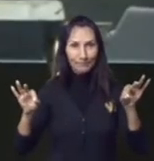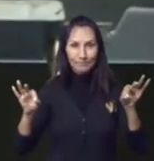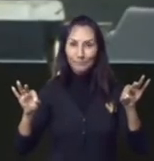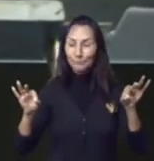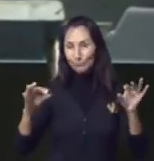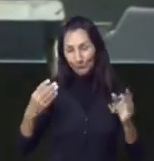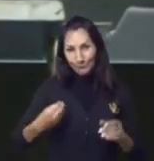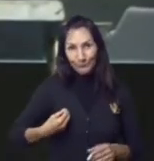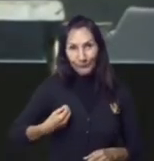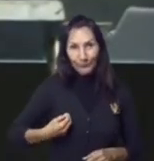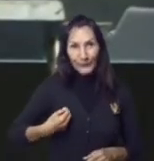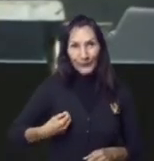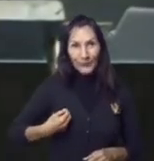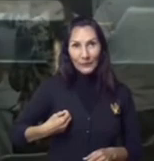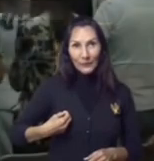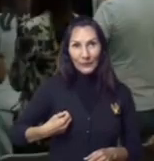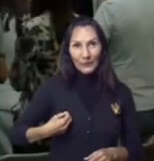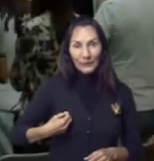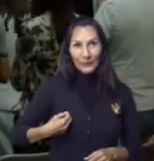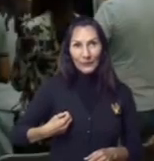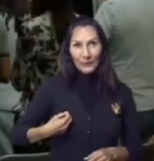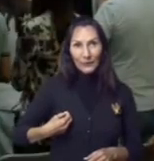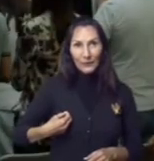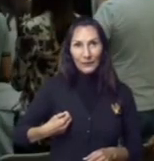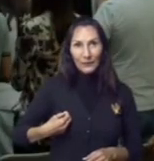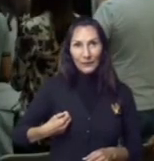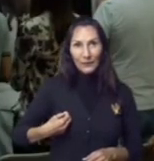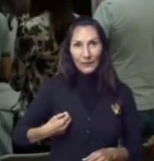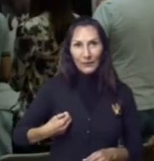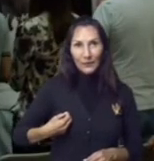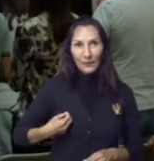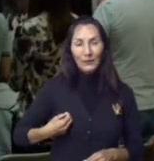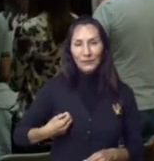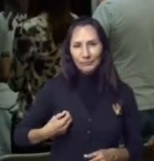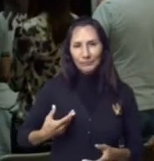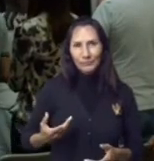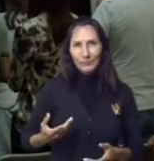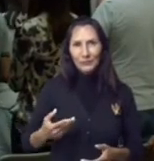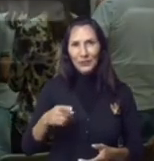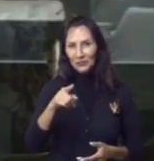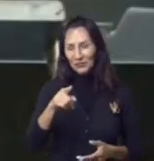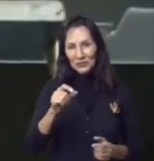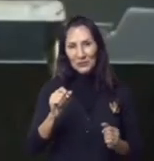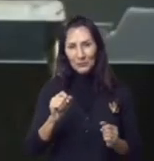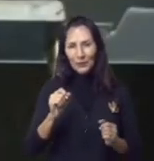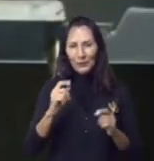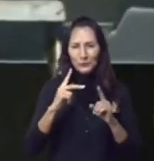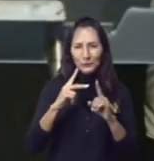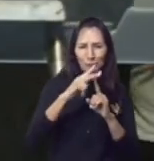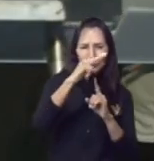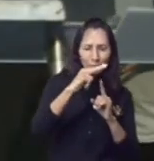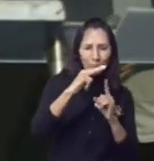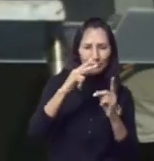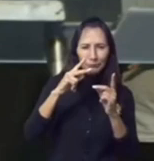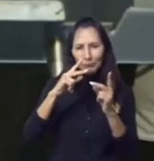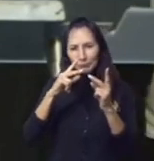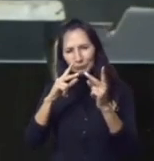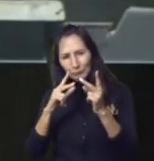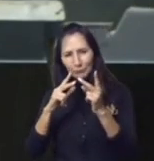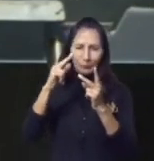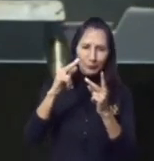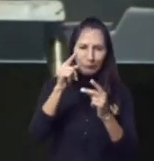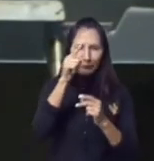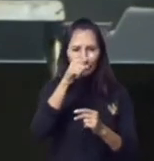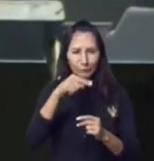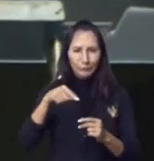A vida... Pode pôr mais do gafanhoto. Você pode estar aparando ela. Daqui a pouquinho então é melhor. Quando a